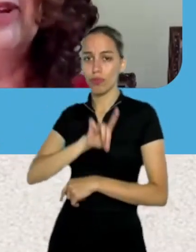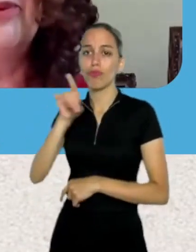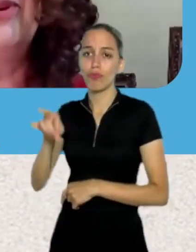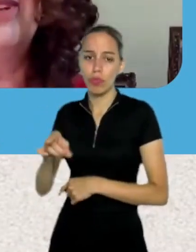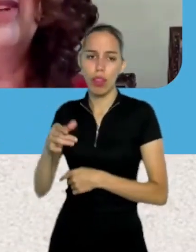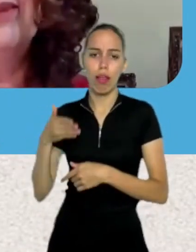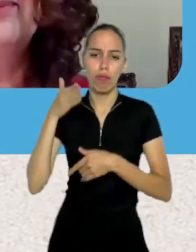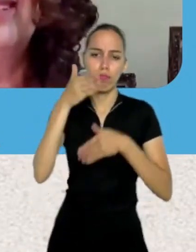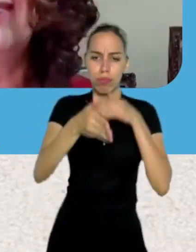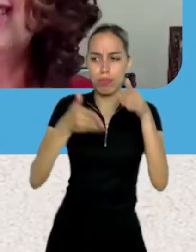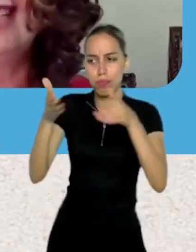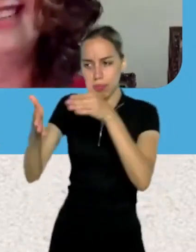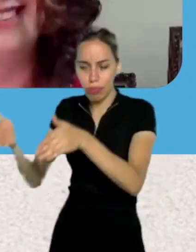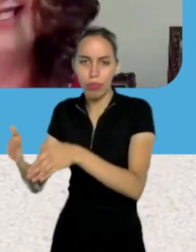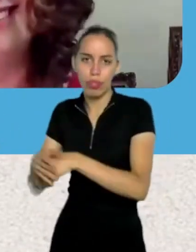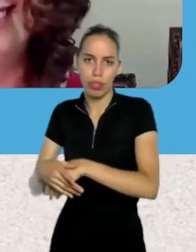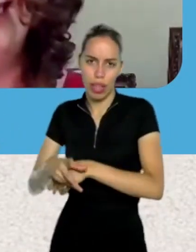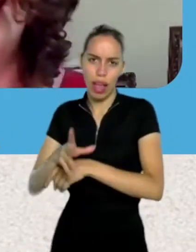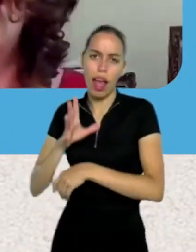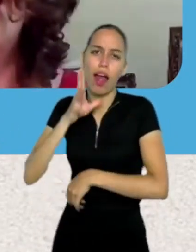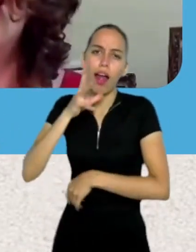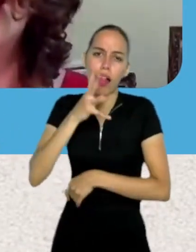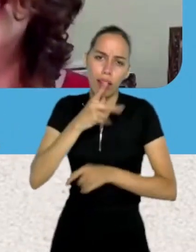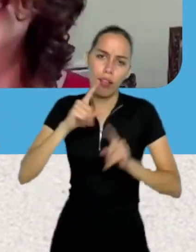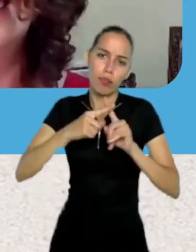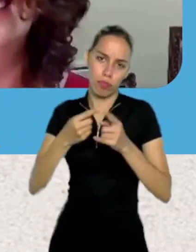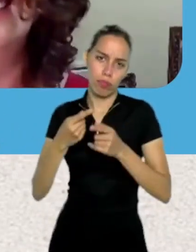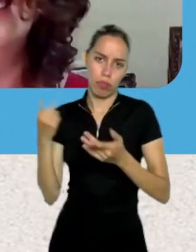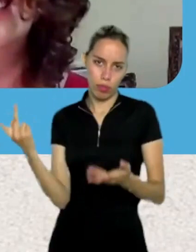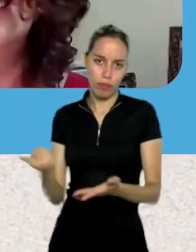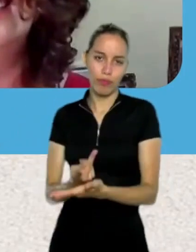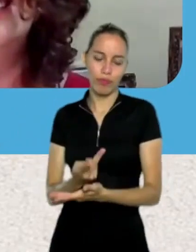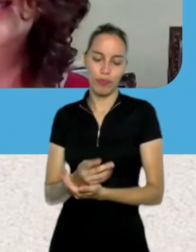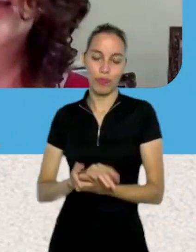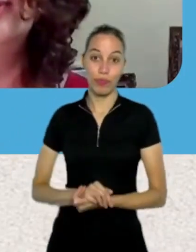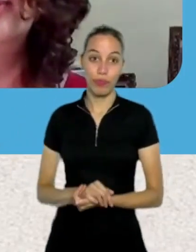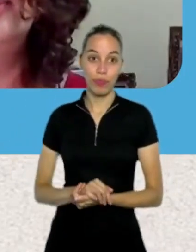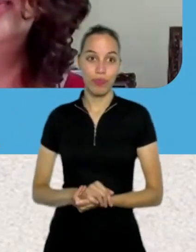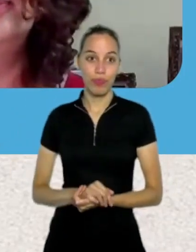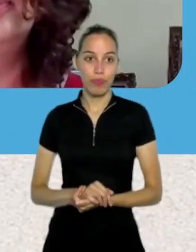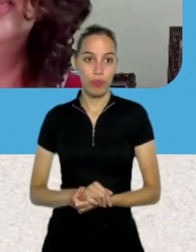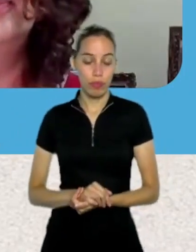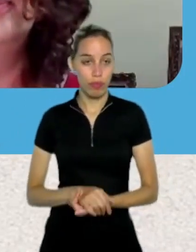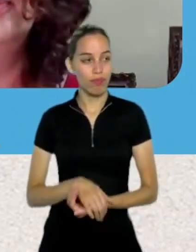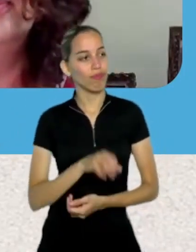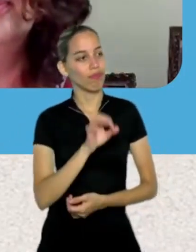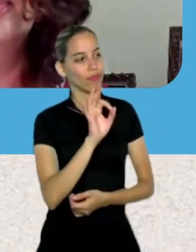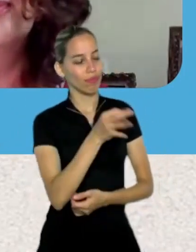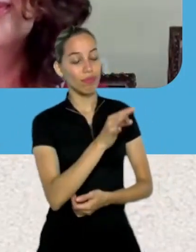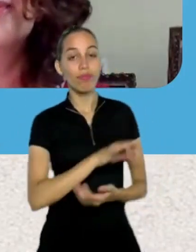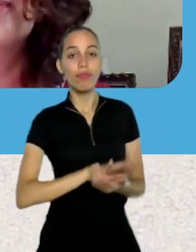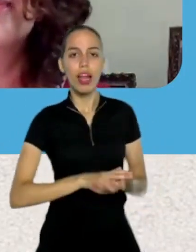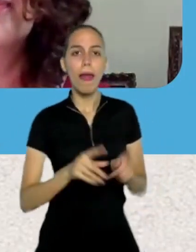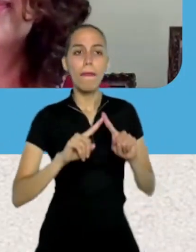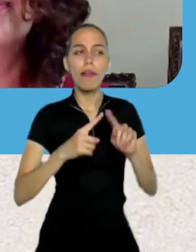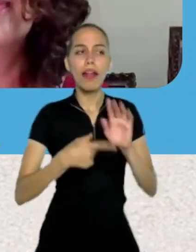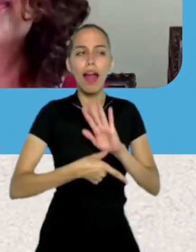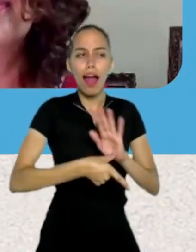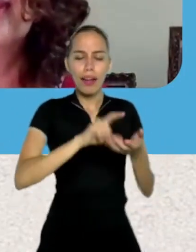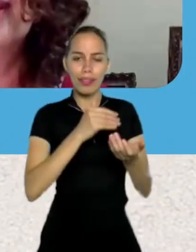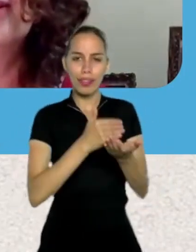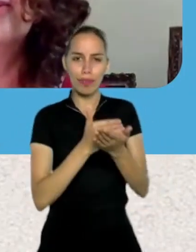até É demorar um verdade. pouquinho, mas vai chegando. Isso mesmo. Ô, Júnia, antes da gente começar aí falando dessa seu